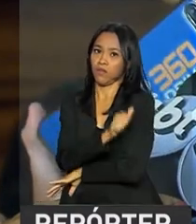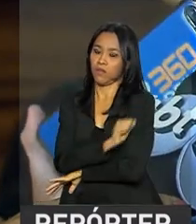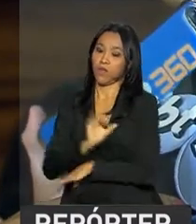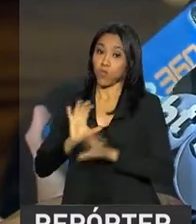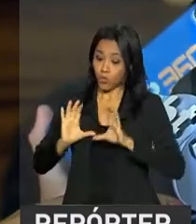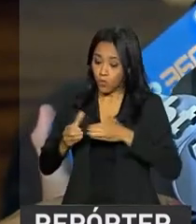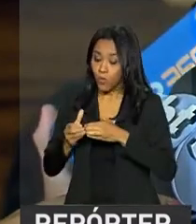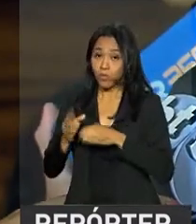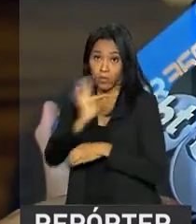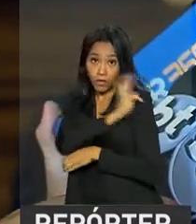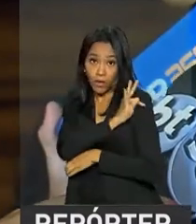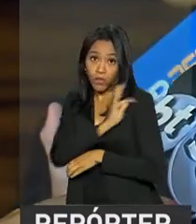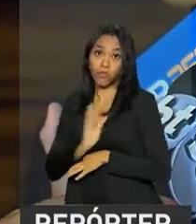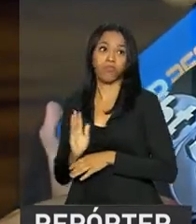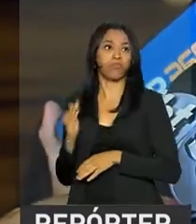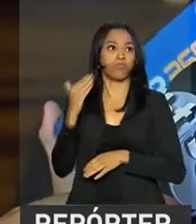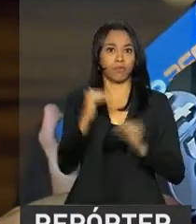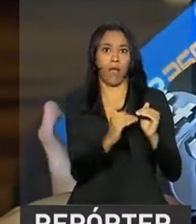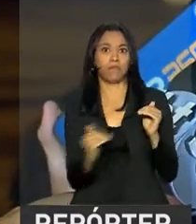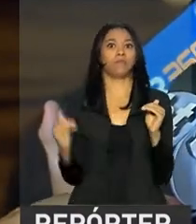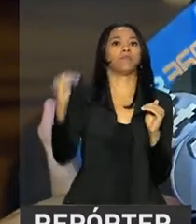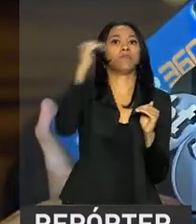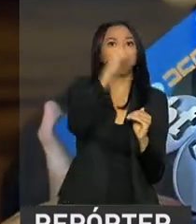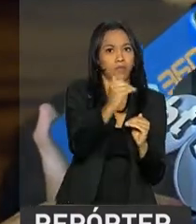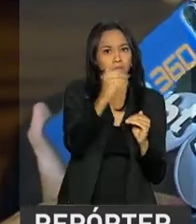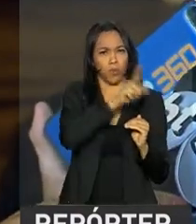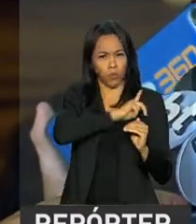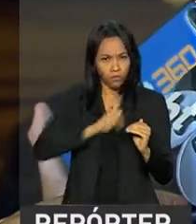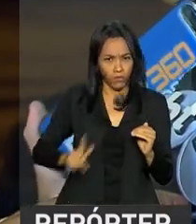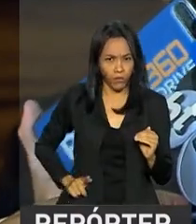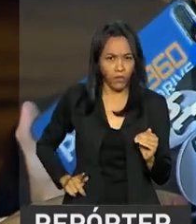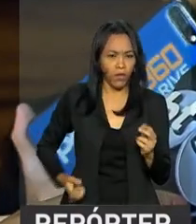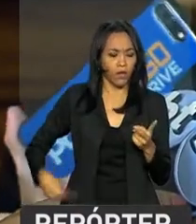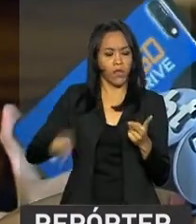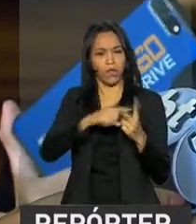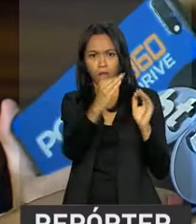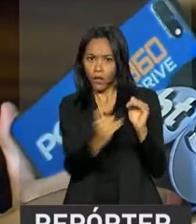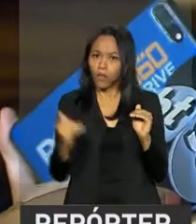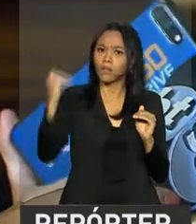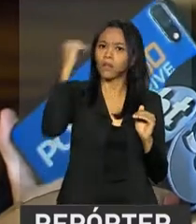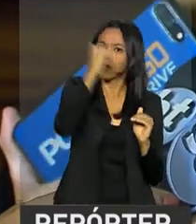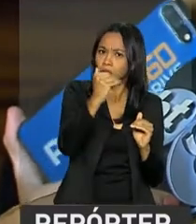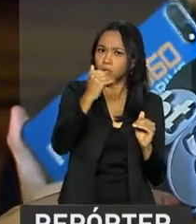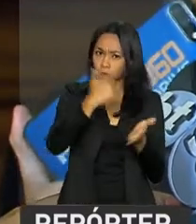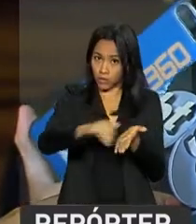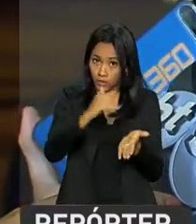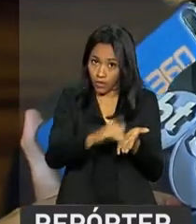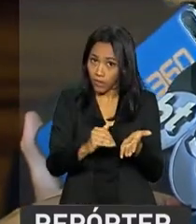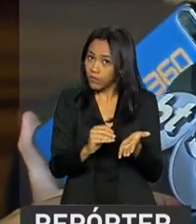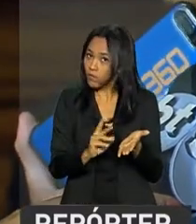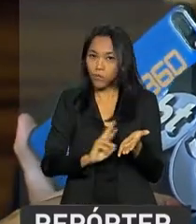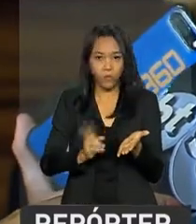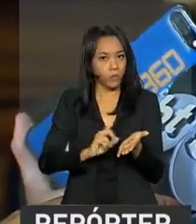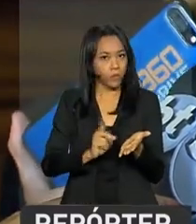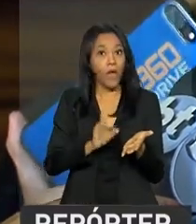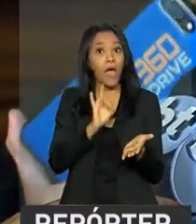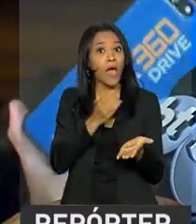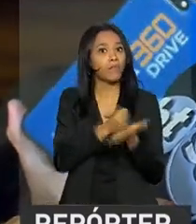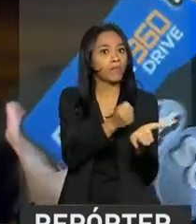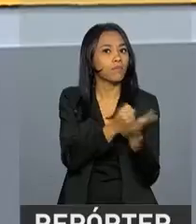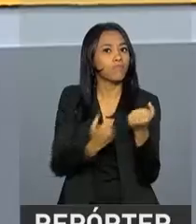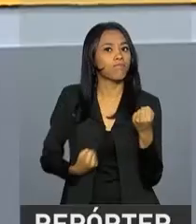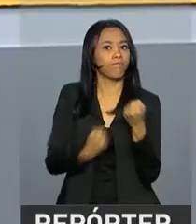não se sobrepõe à autoridade do governador não se provou sobrepõe autoridades regionais do estado da cooperação e